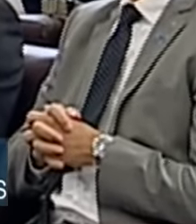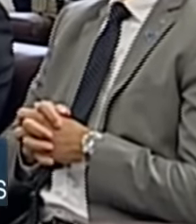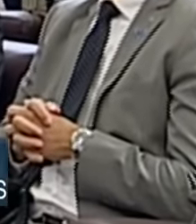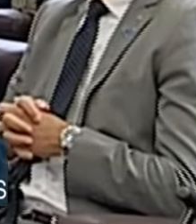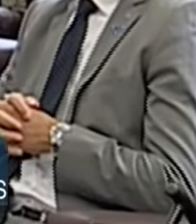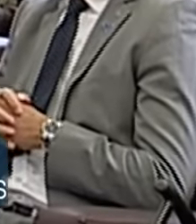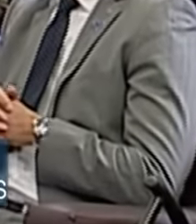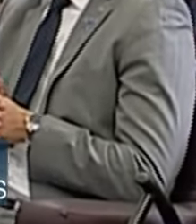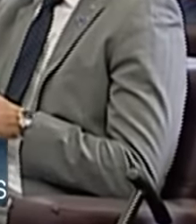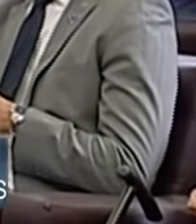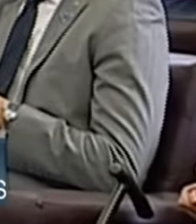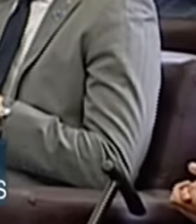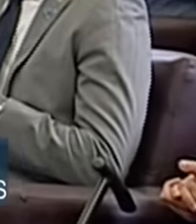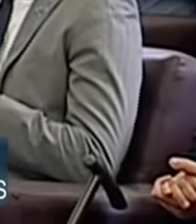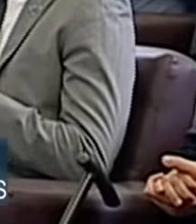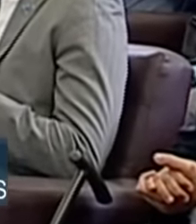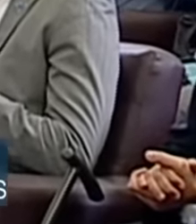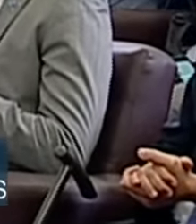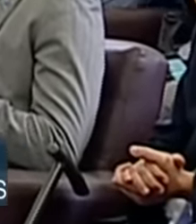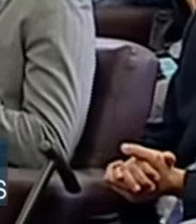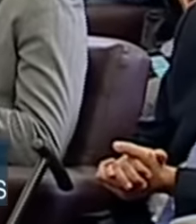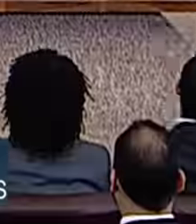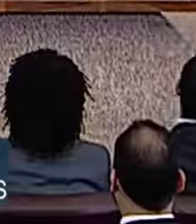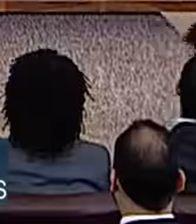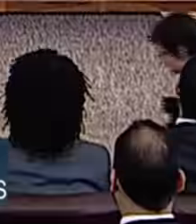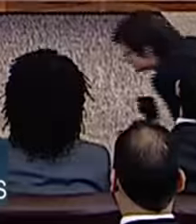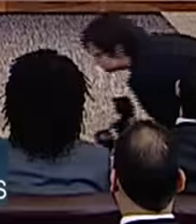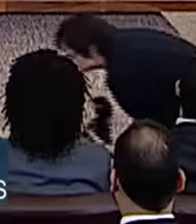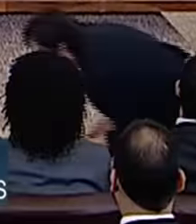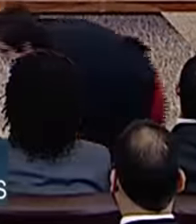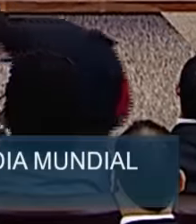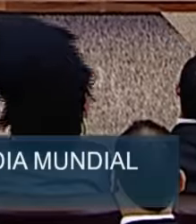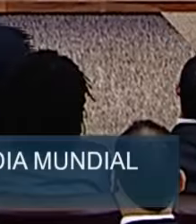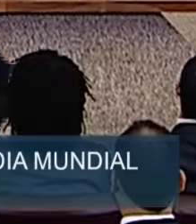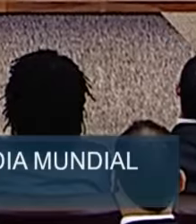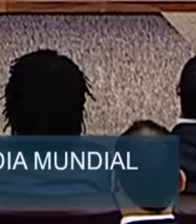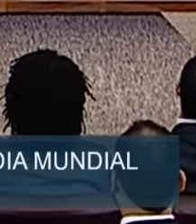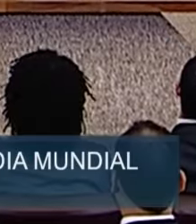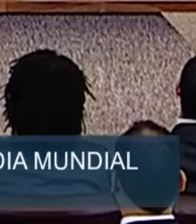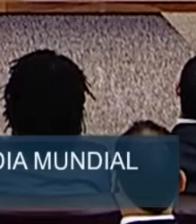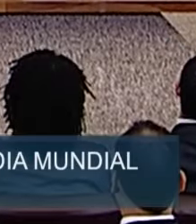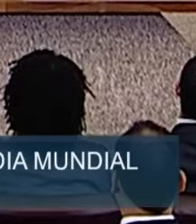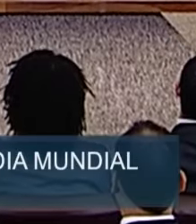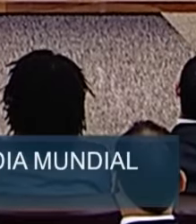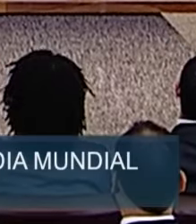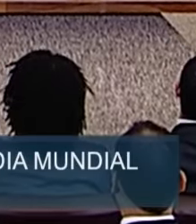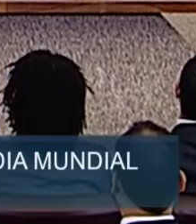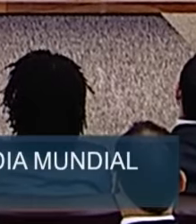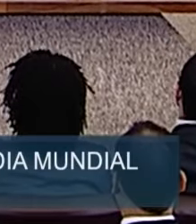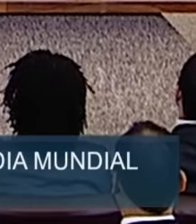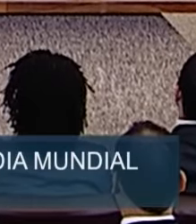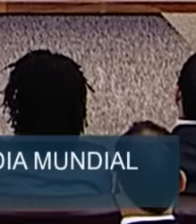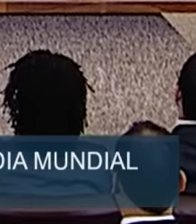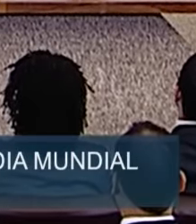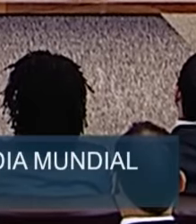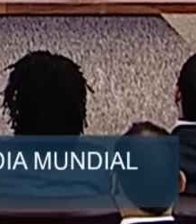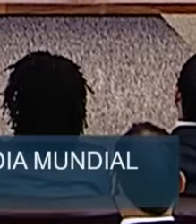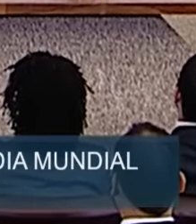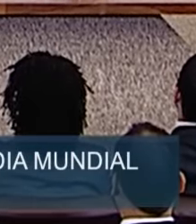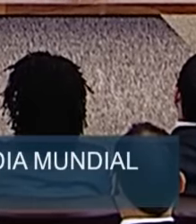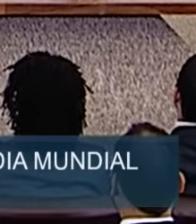convidamos neste momento para fazer uso da palavra o senhor secretário de ligação das Nações Unidas sobre drogas e crime